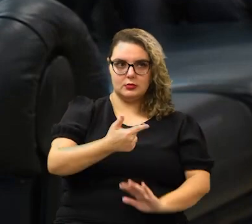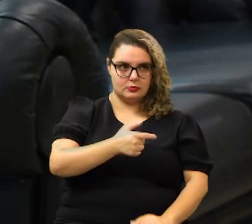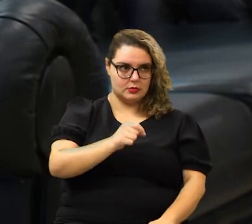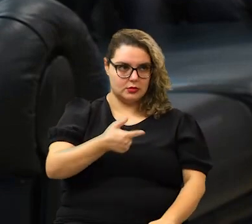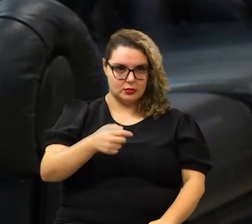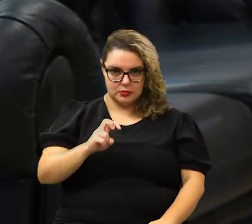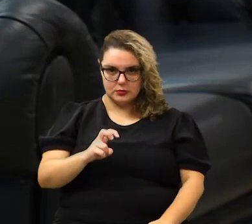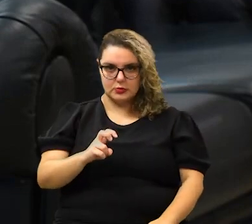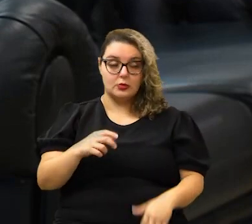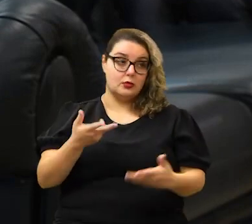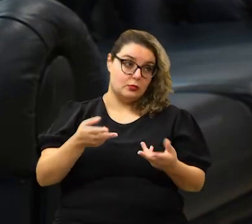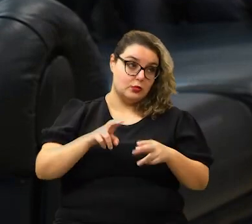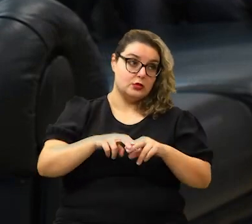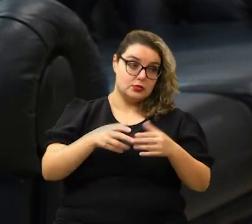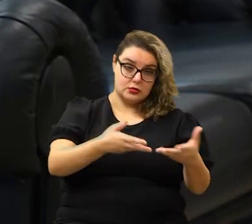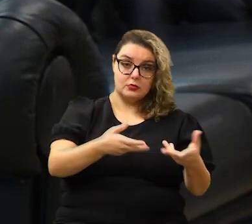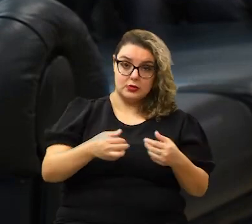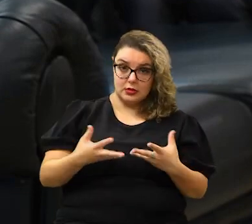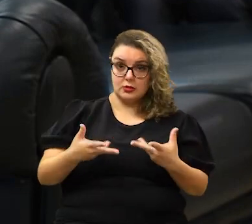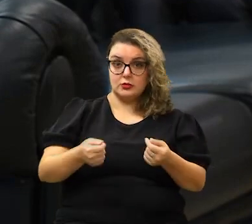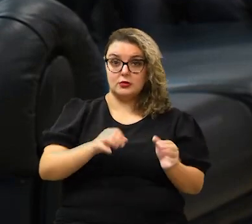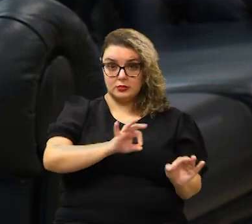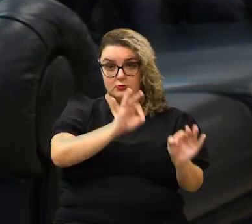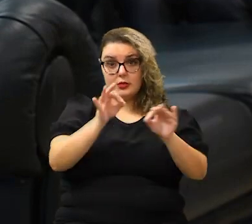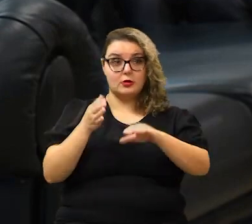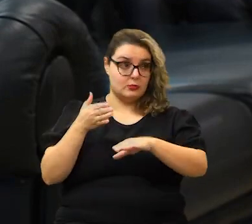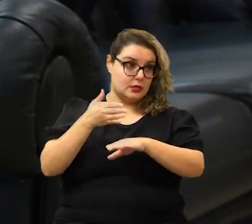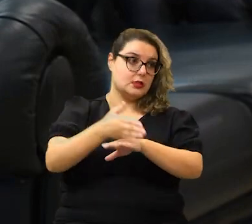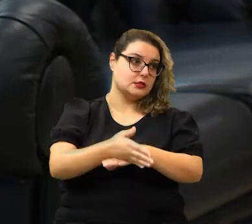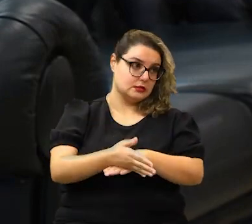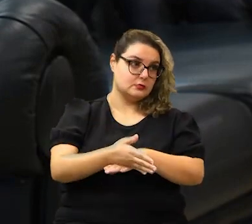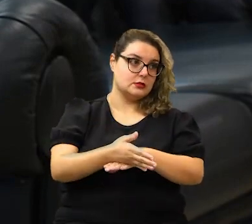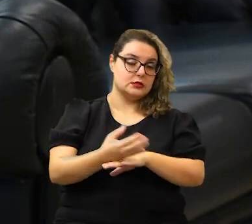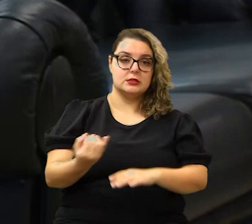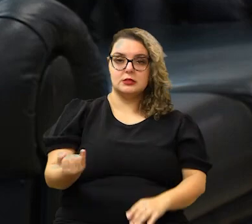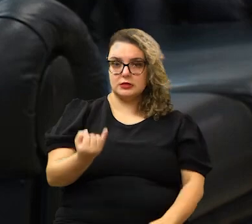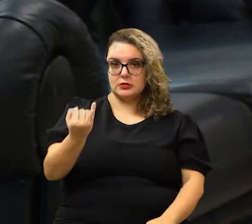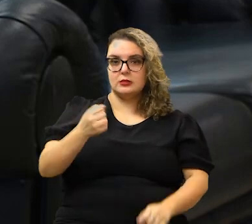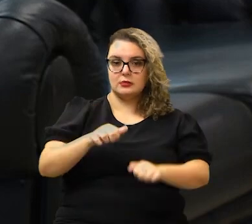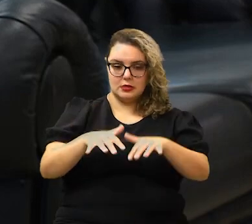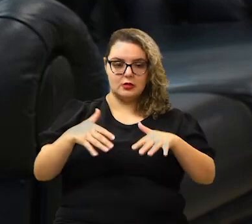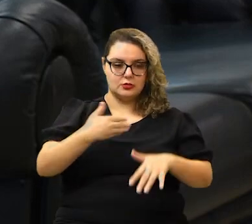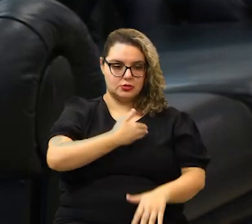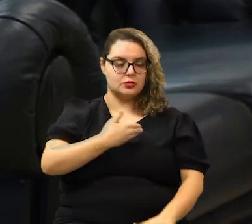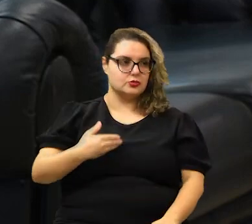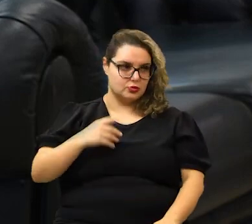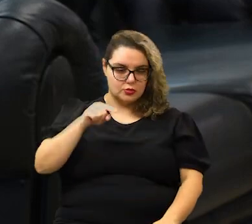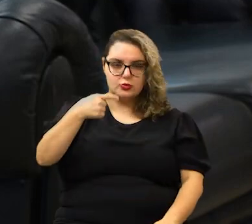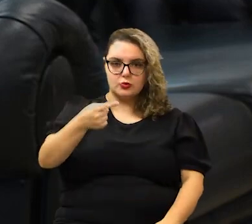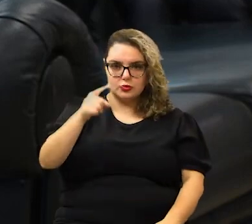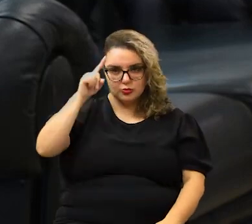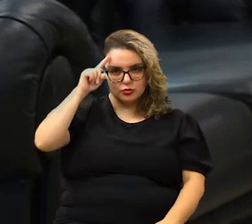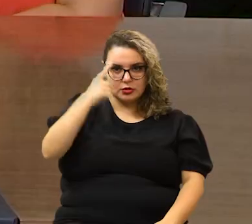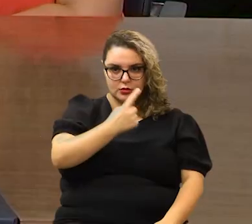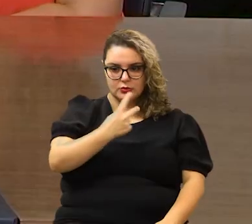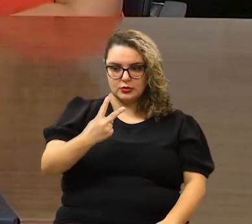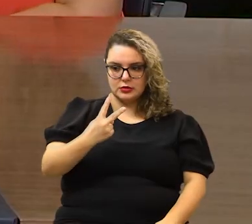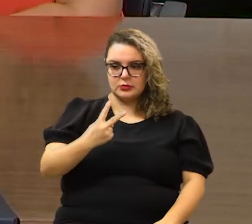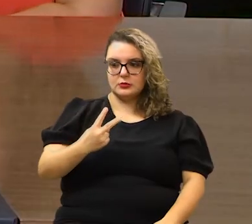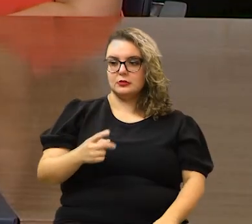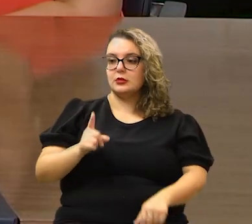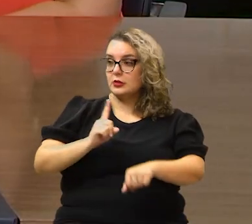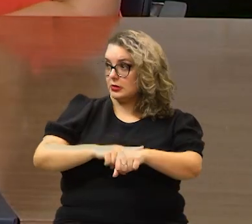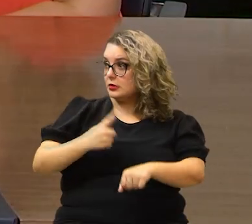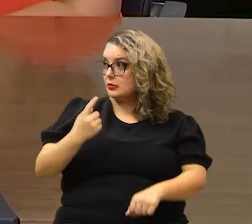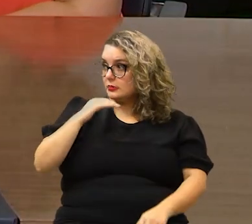orçamentário para 2025. Né? Por isso quero convidar todos a acompanhar e participar dessa importante audiência pública no próximo dia 12.